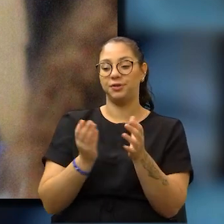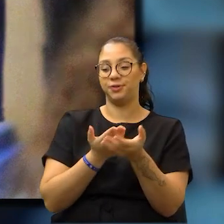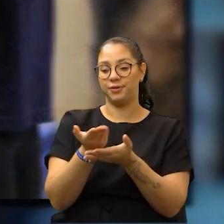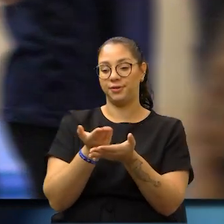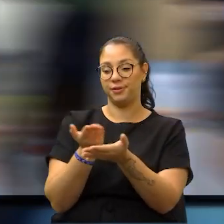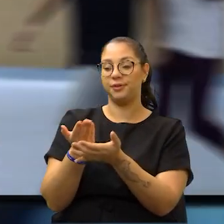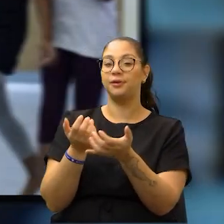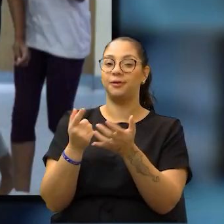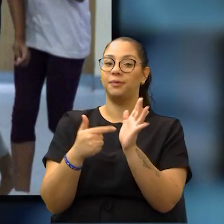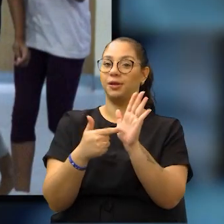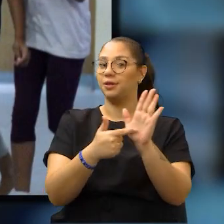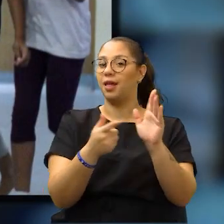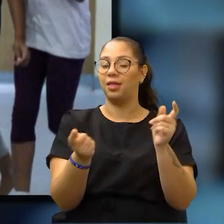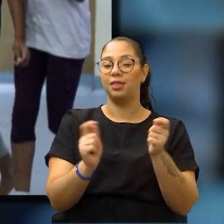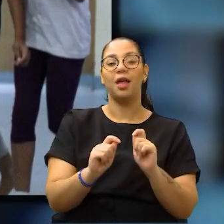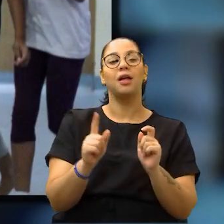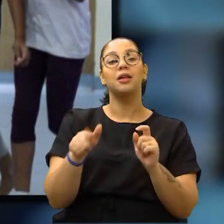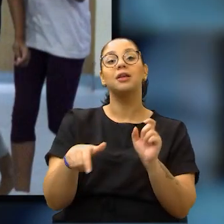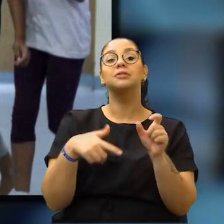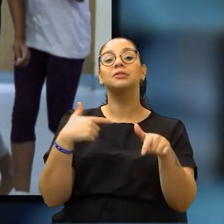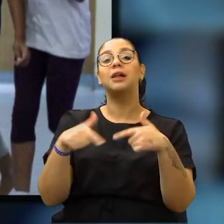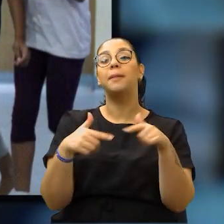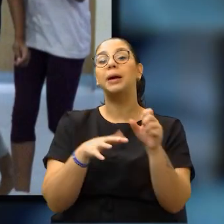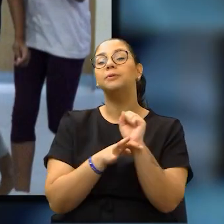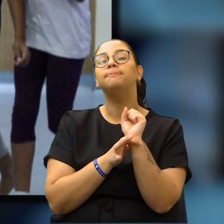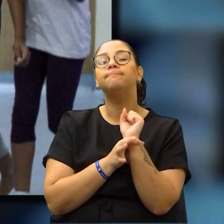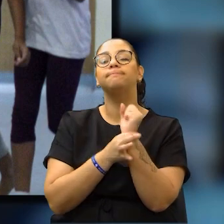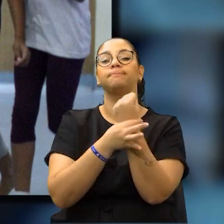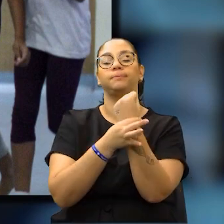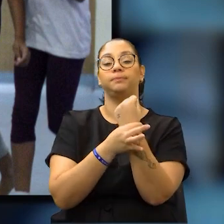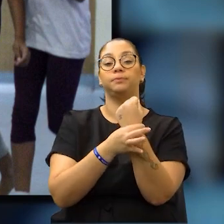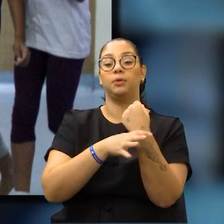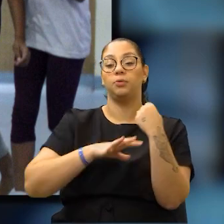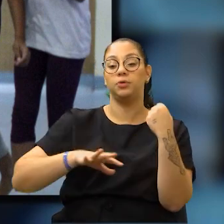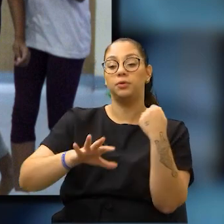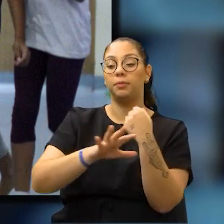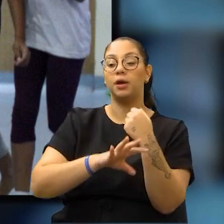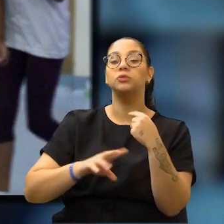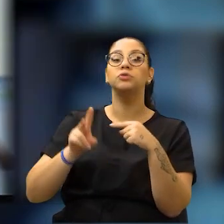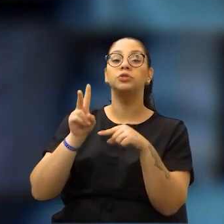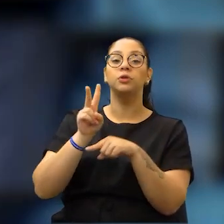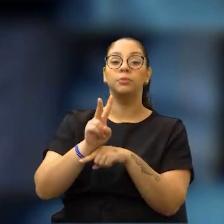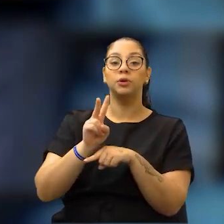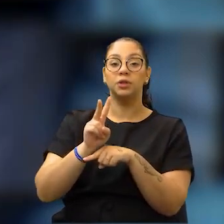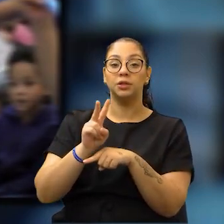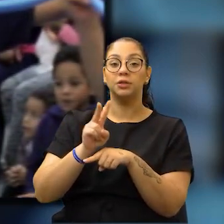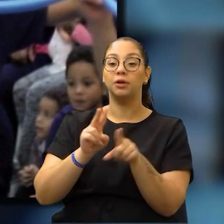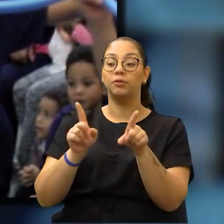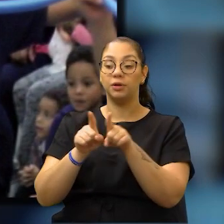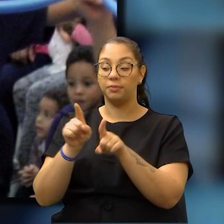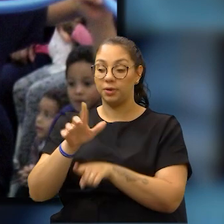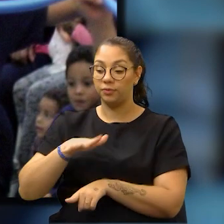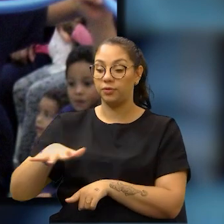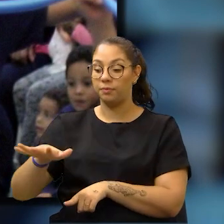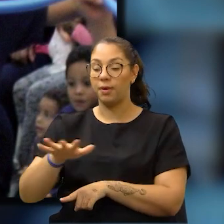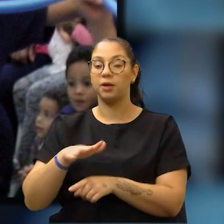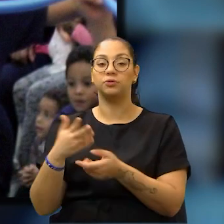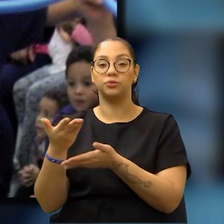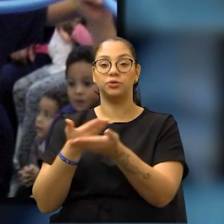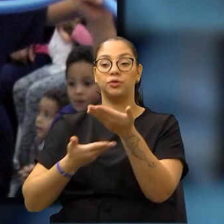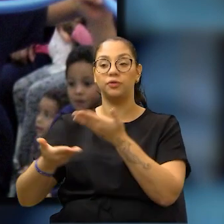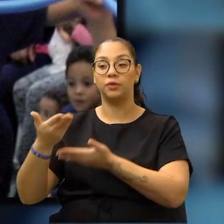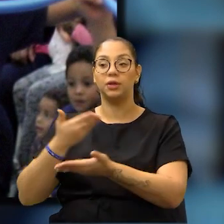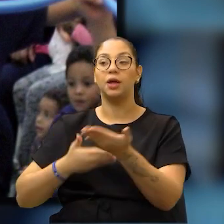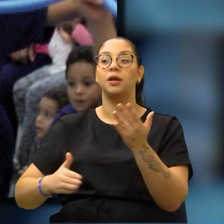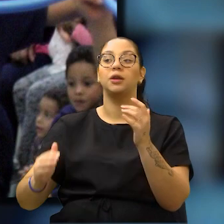puder dividir. E esse trabalho, ele vai garantindo assim, um espaço de proteção e um